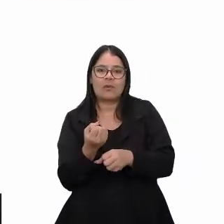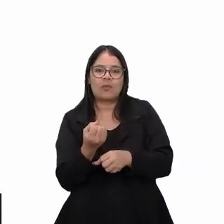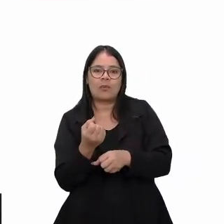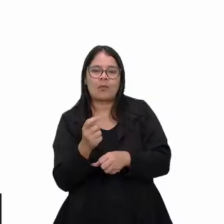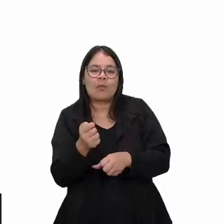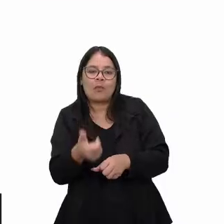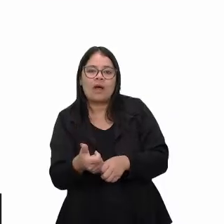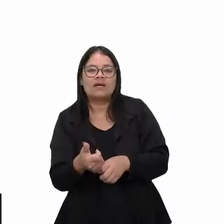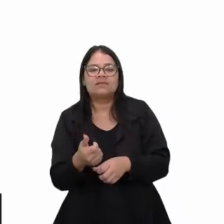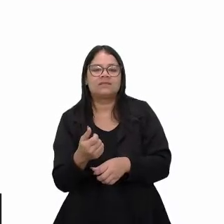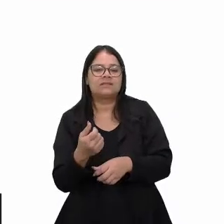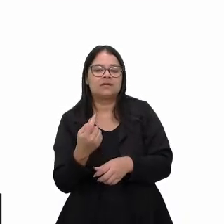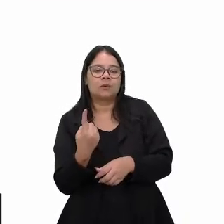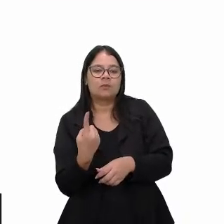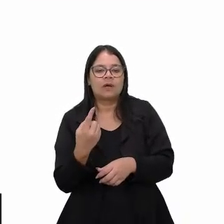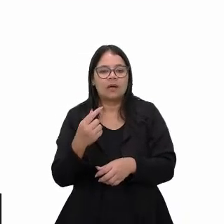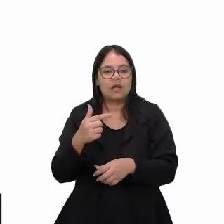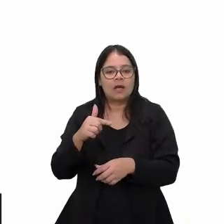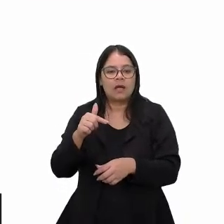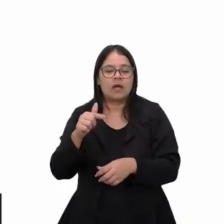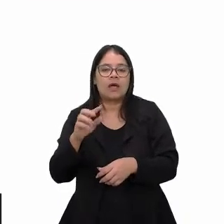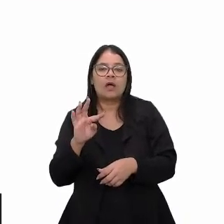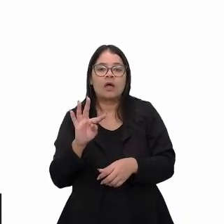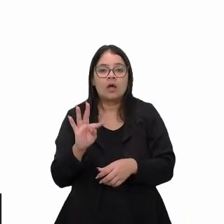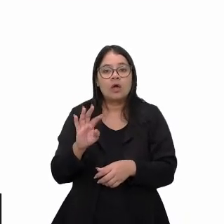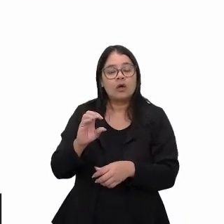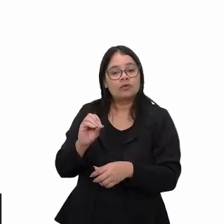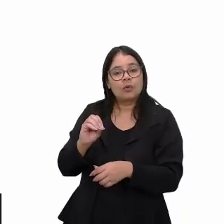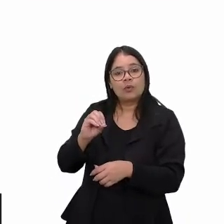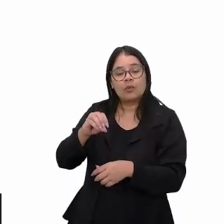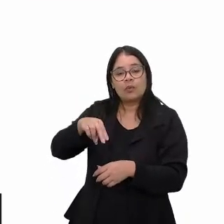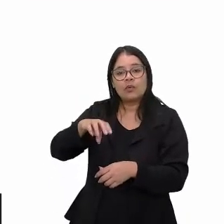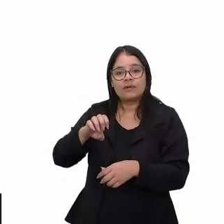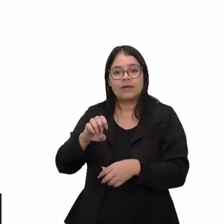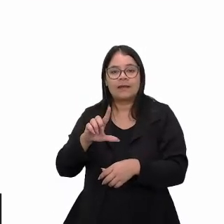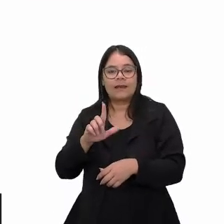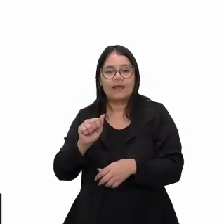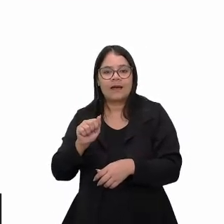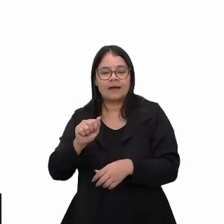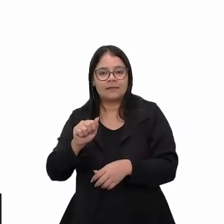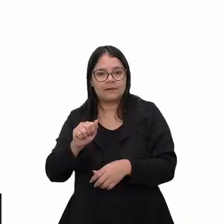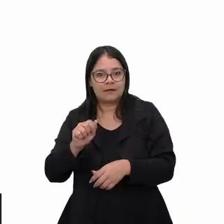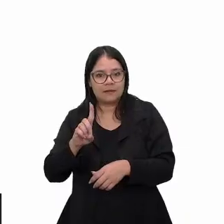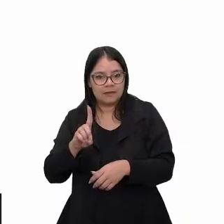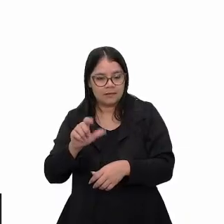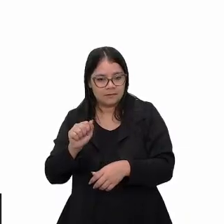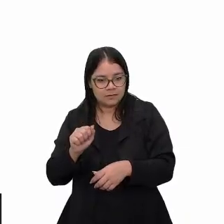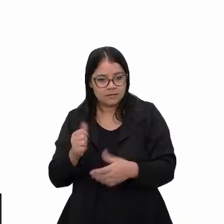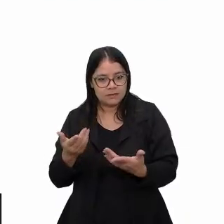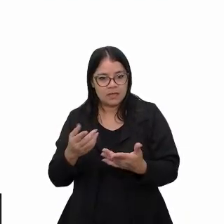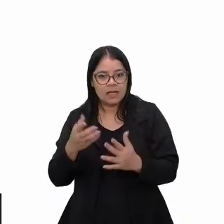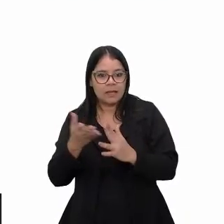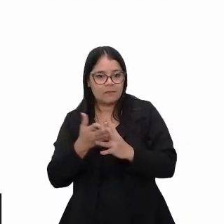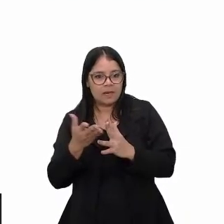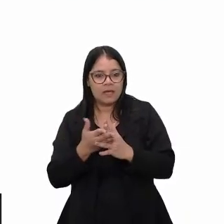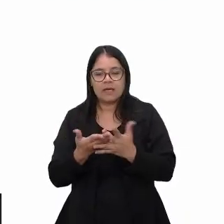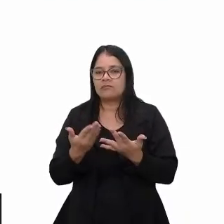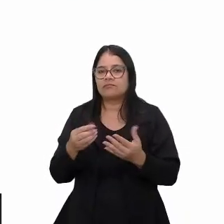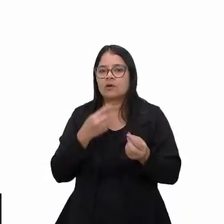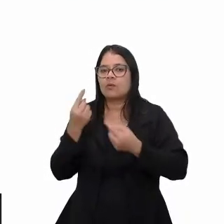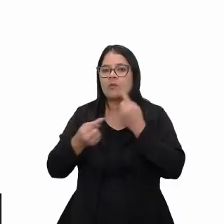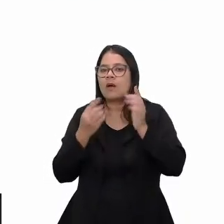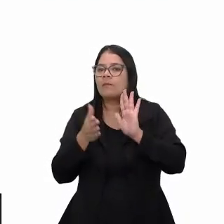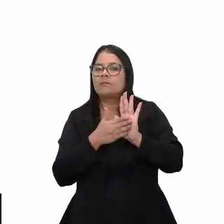tonelada. Em 5 anos, pouco mais de 7 toneladas. E aí, obviamente, qual que foi a proposta?